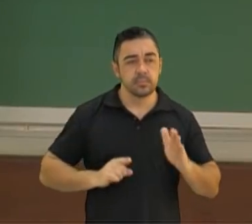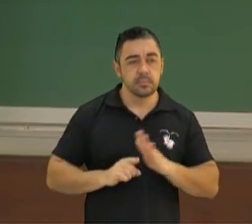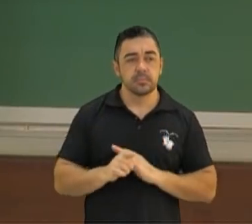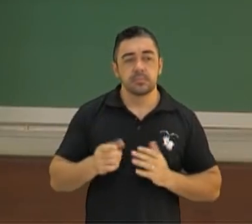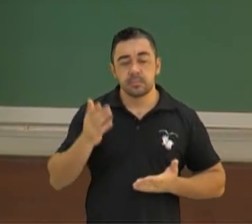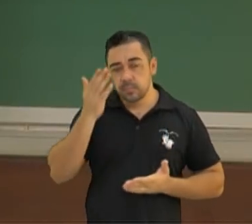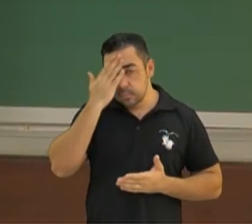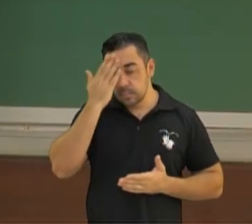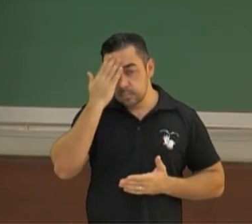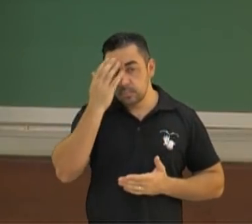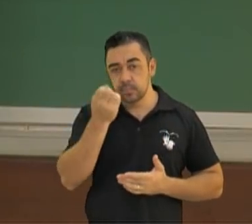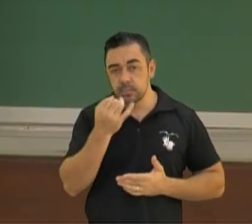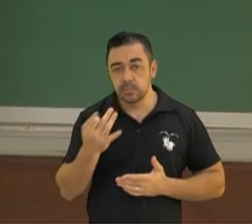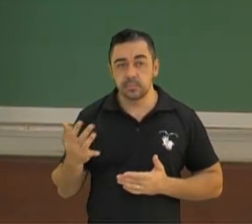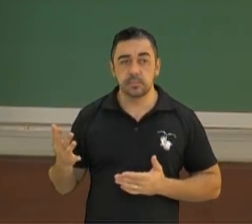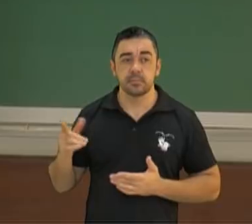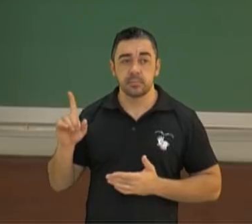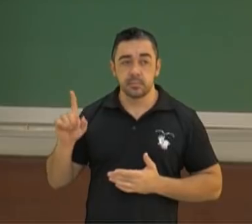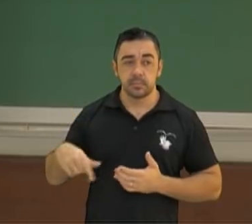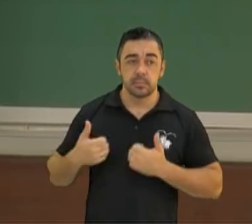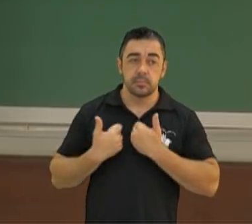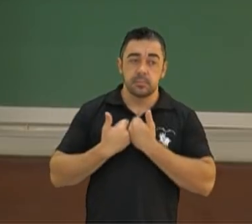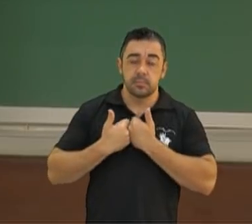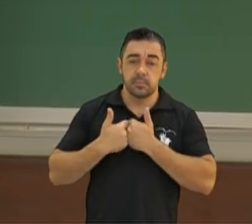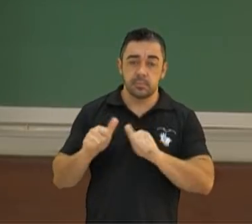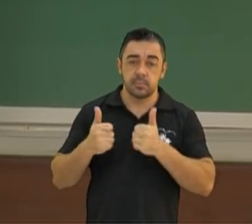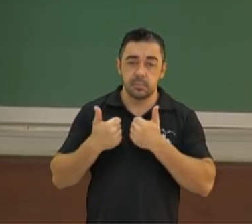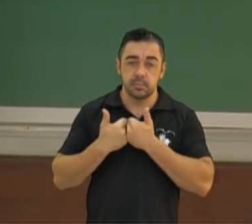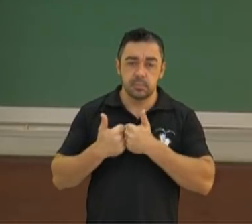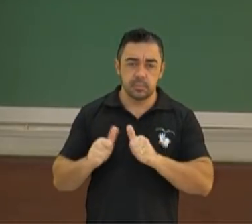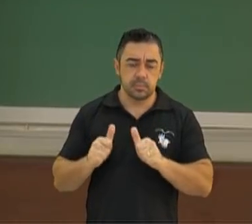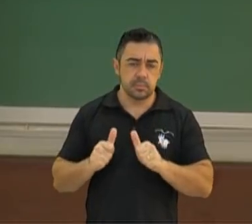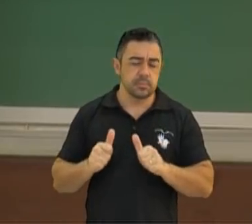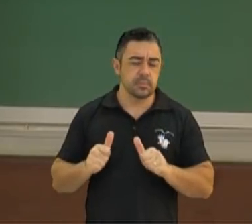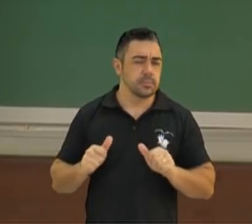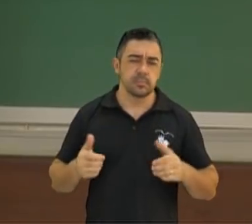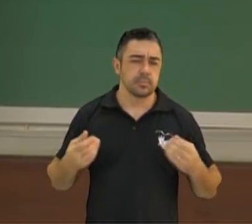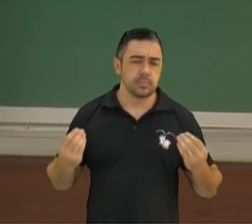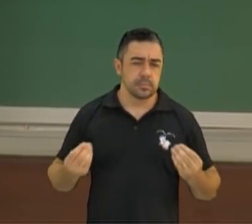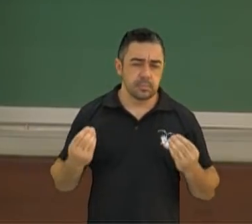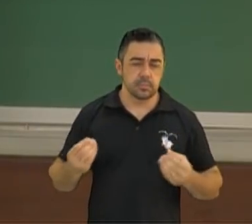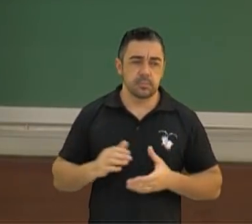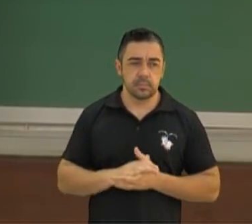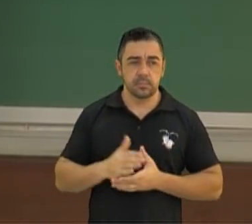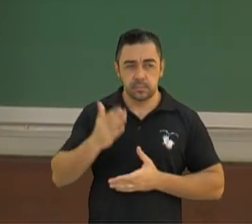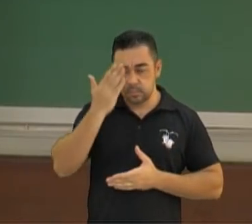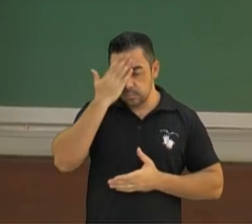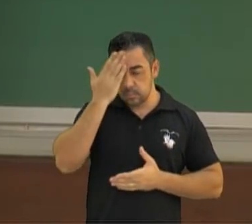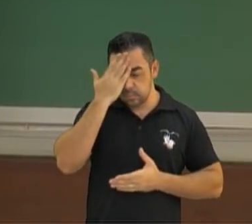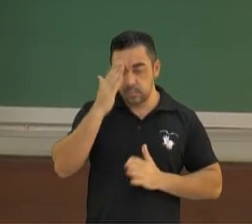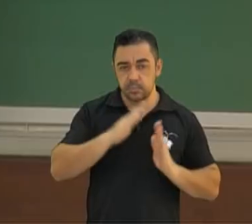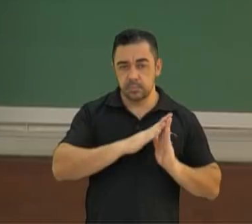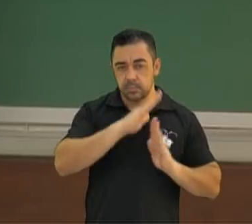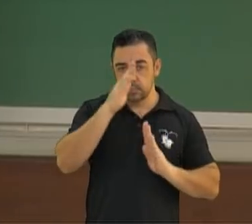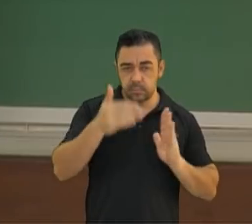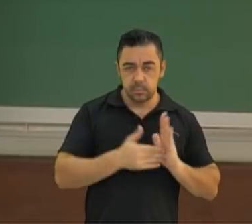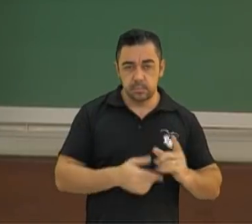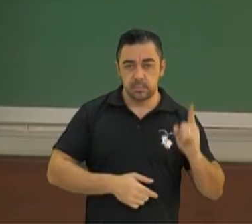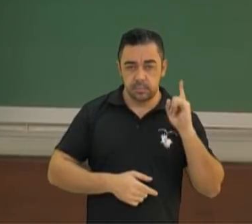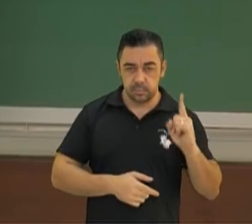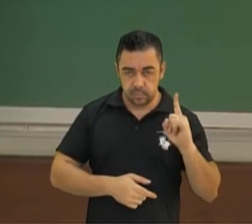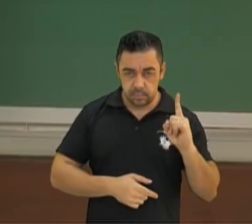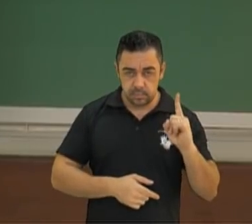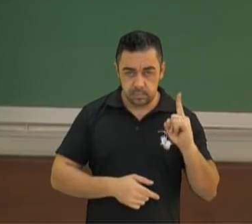a quantidade de participantes que foi de ônibus. Então, o que eu faço? Eu sei que o total vai dar